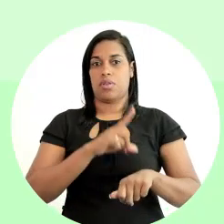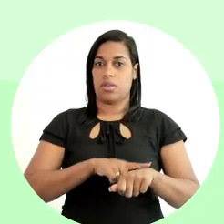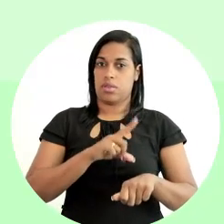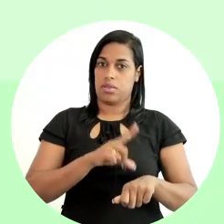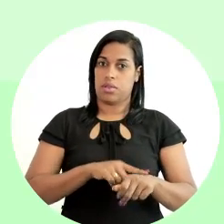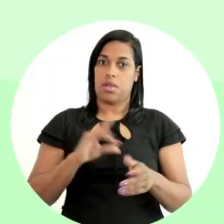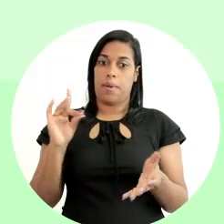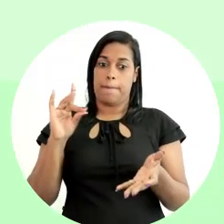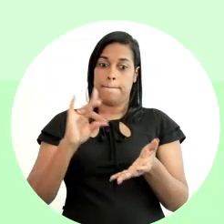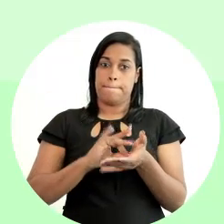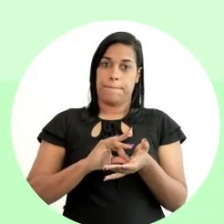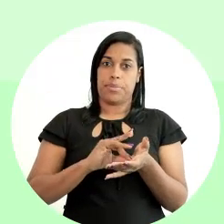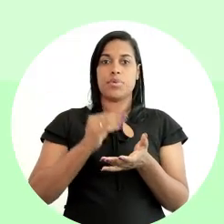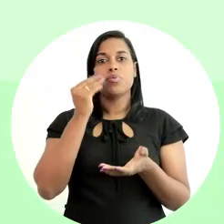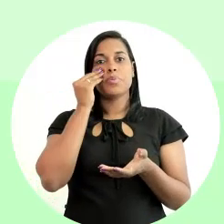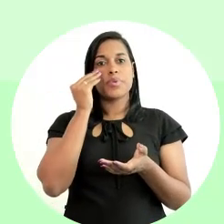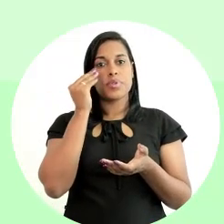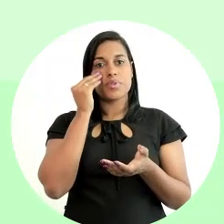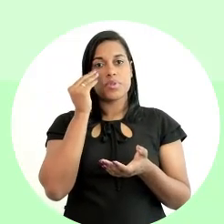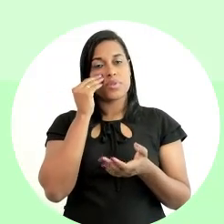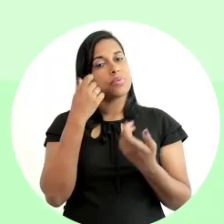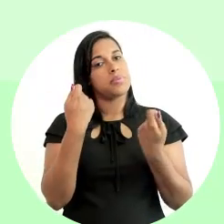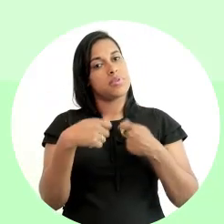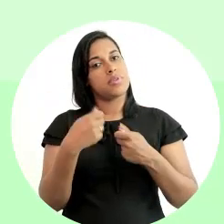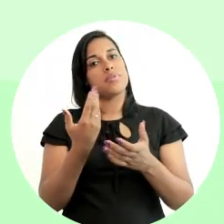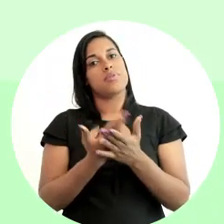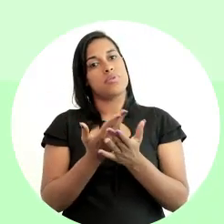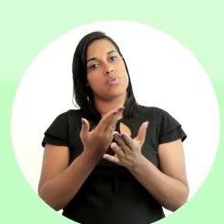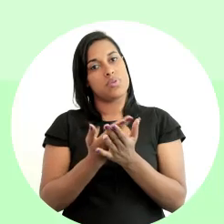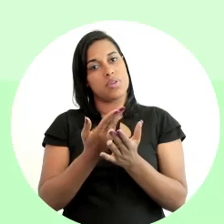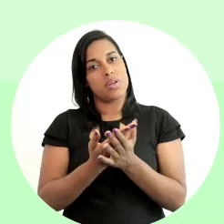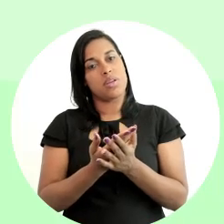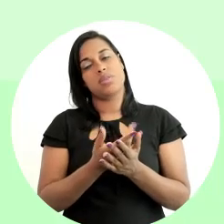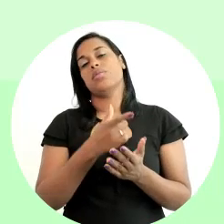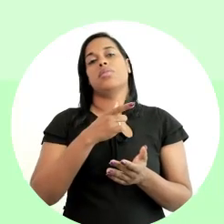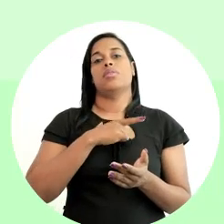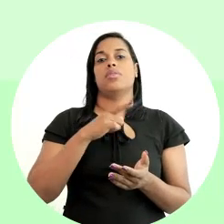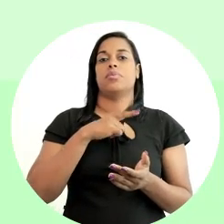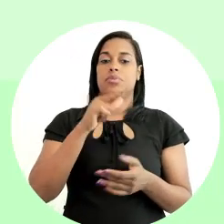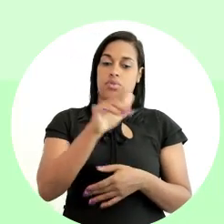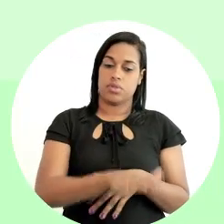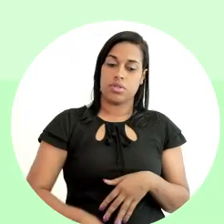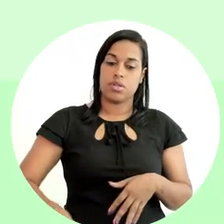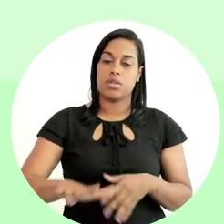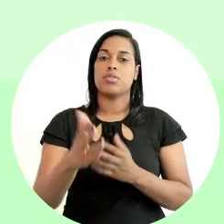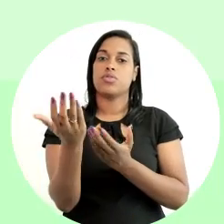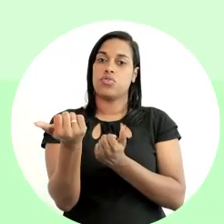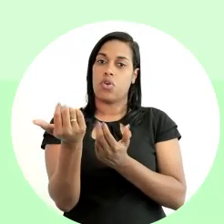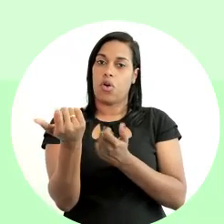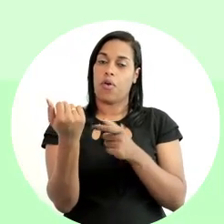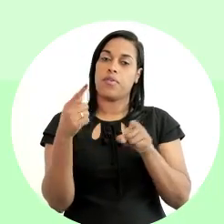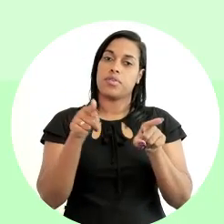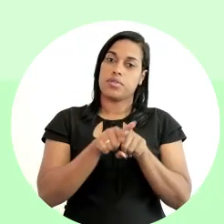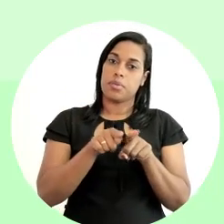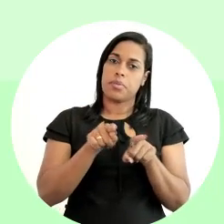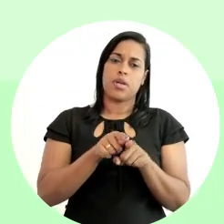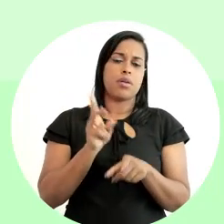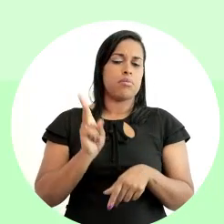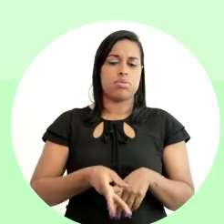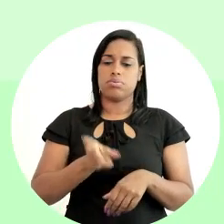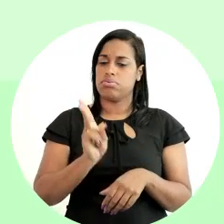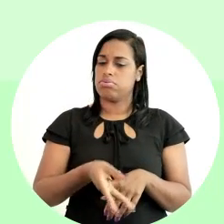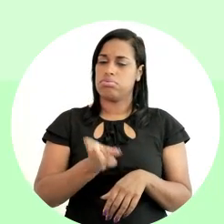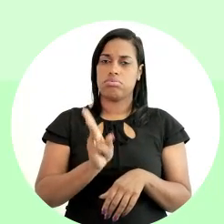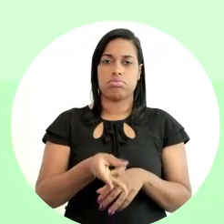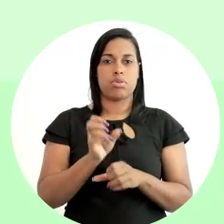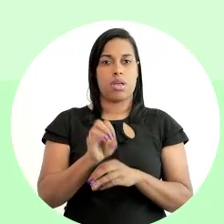tempo regular, na expectativa que se tinha que se estudasse. Temos crianças e adolescentes que estão seguindo